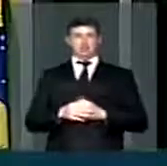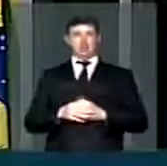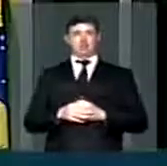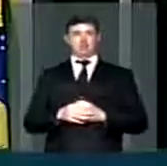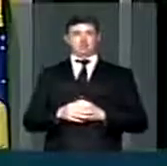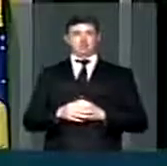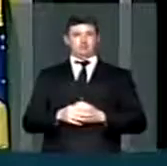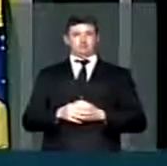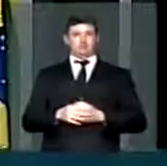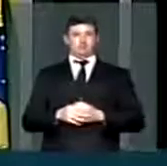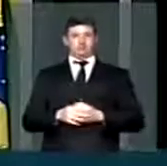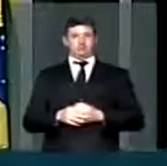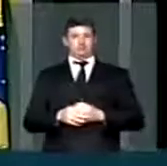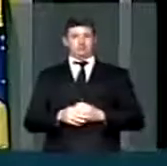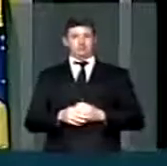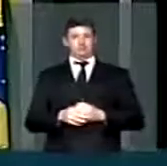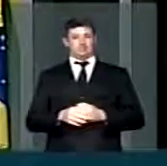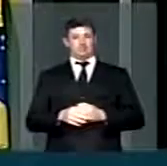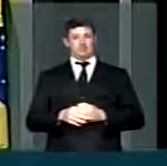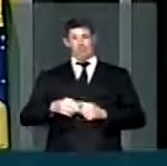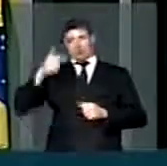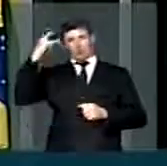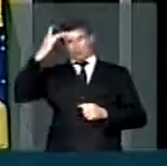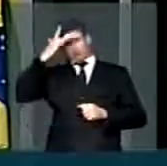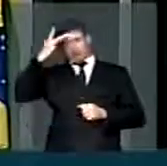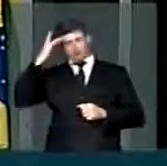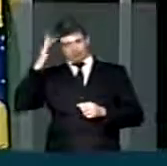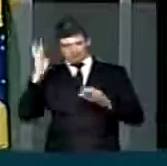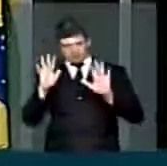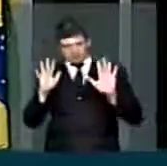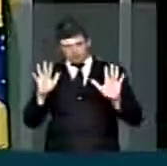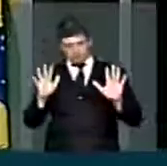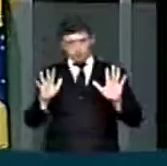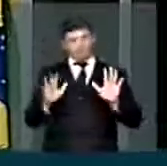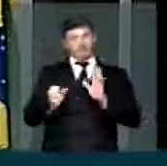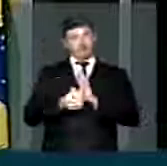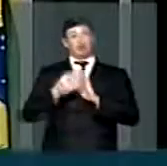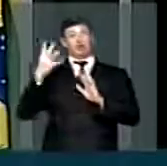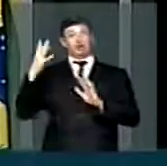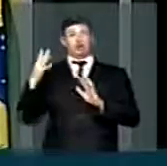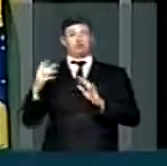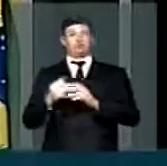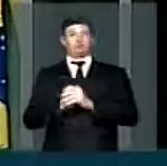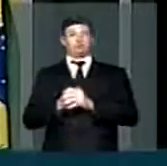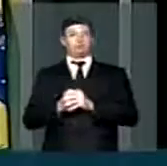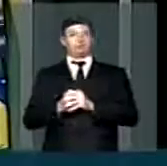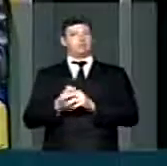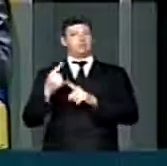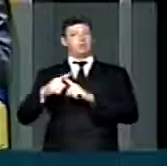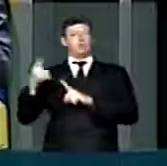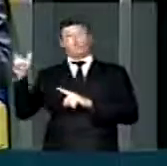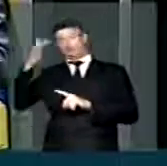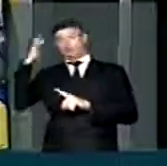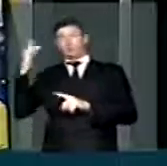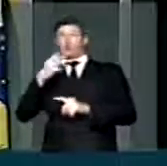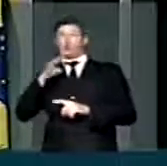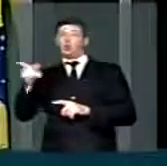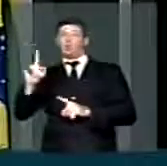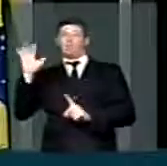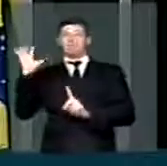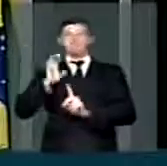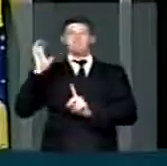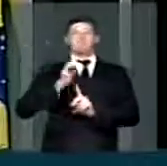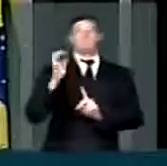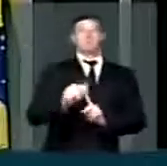uma tendência natural das pessoas, e muitas vezes insuflada por pessoas que não têm conhecimento